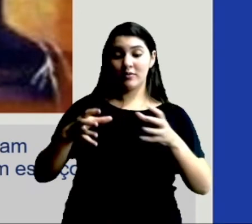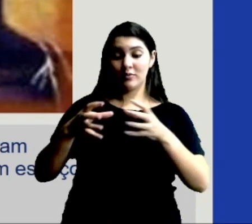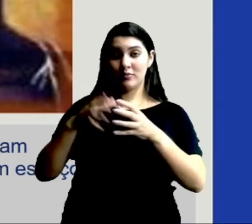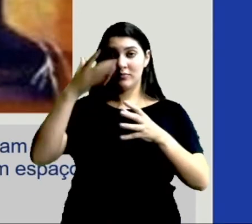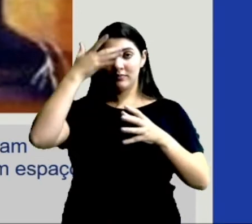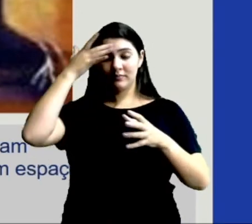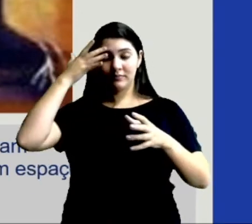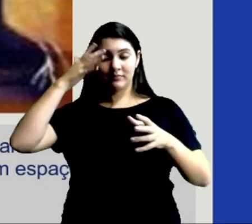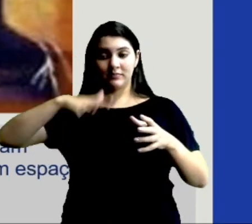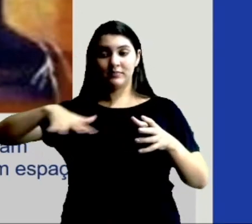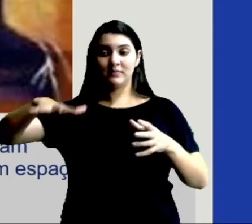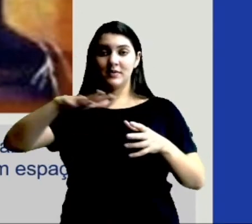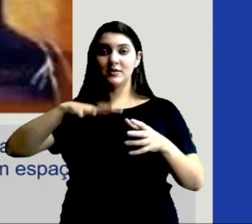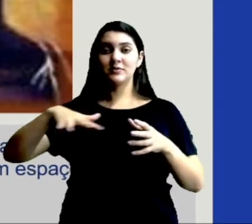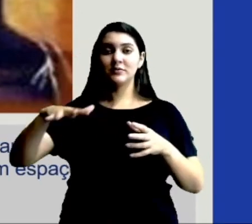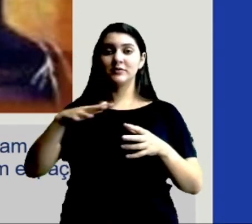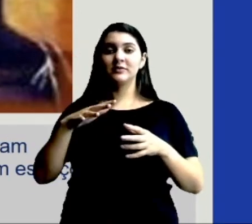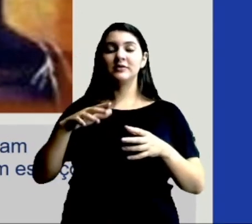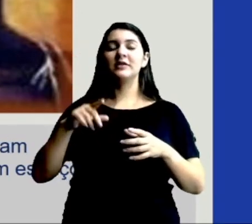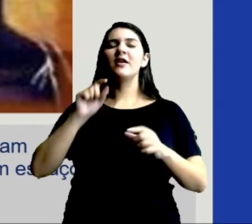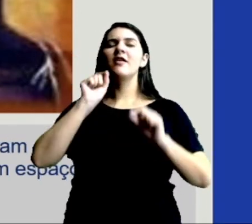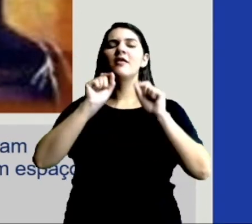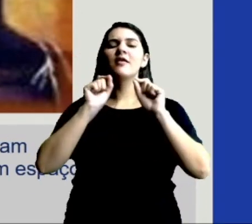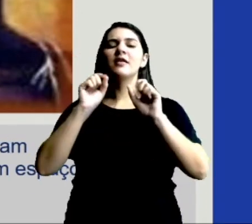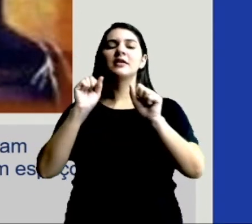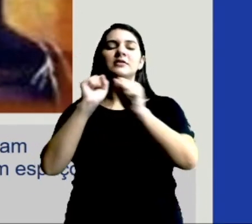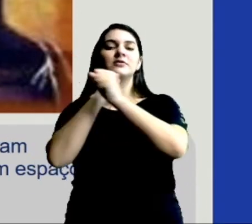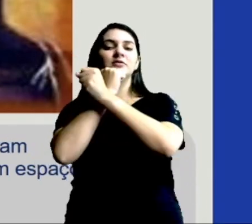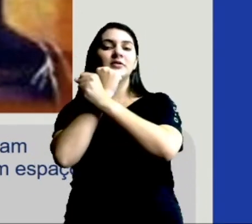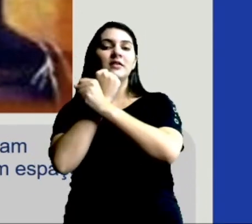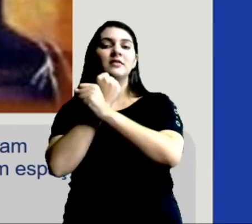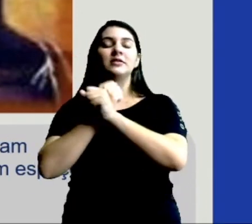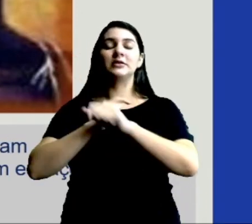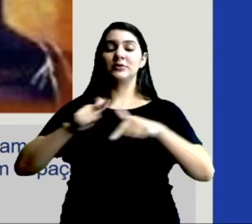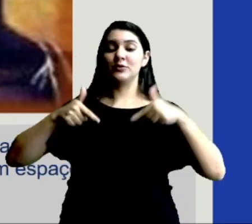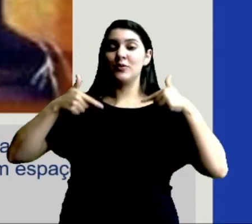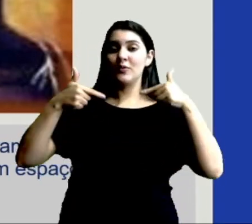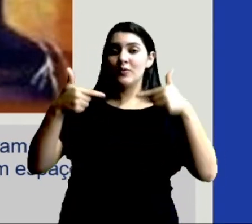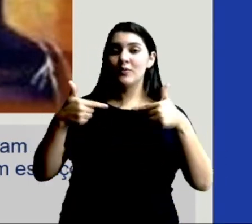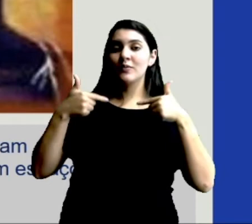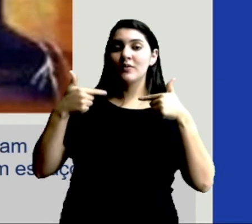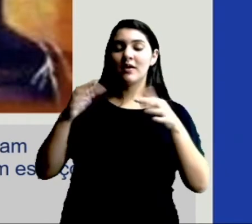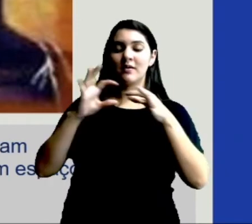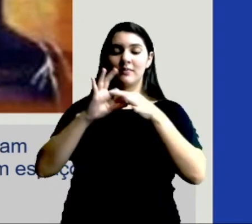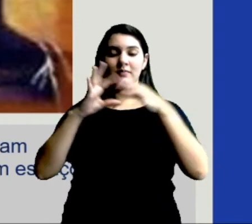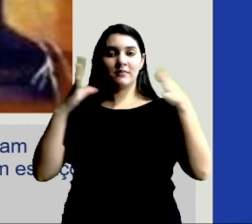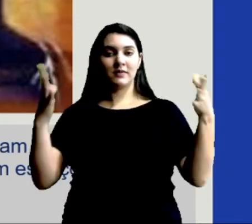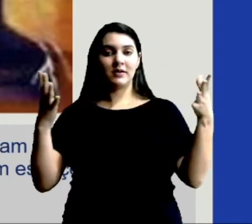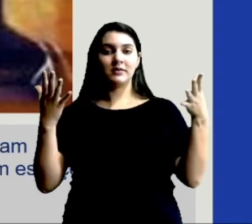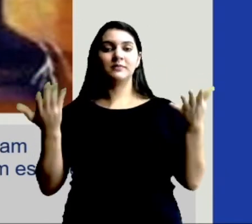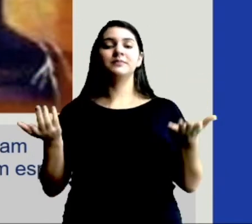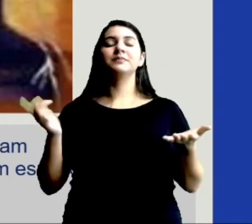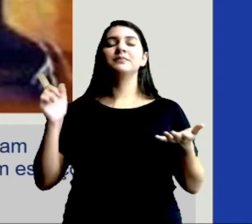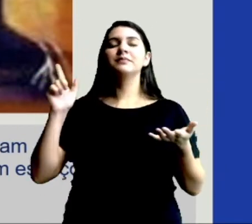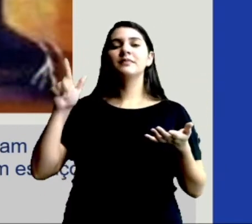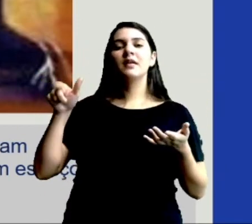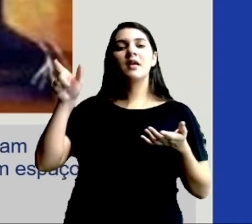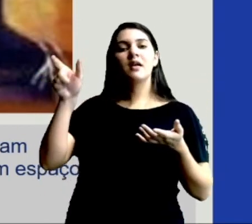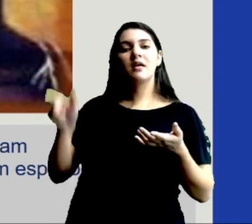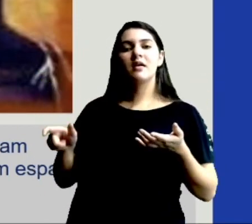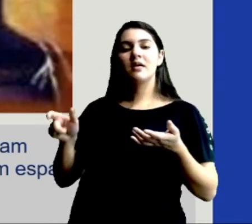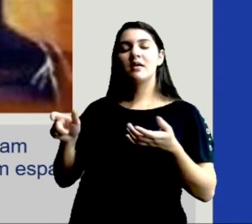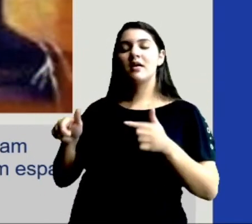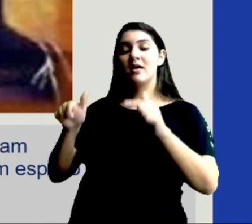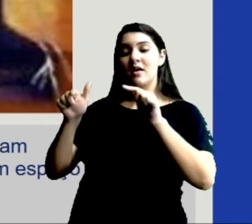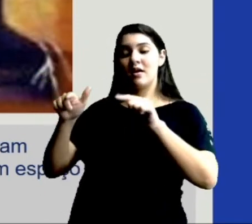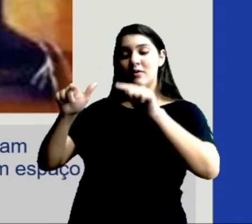que outrora foram escravizados e lutaram por sua liberdade. Deste modo, se caracterizam como um